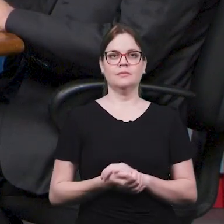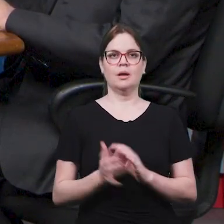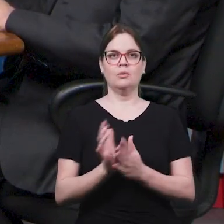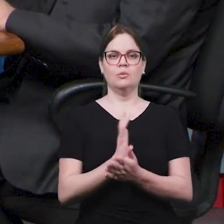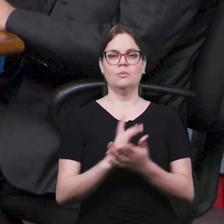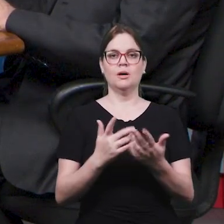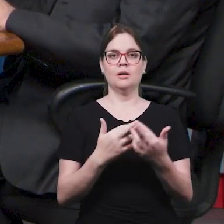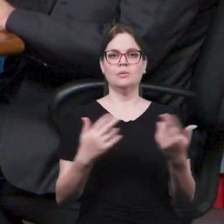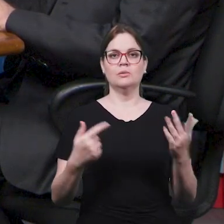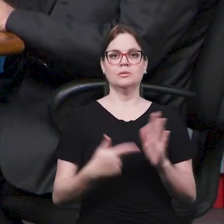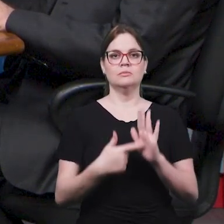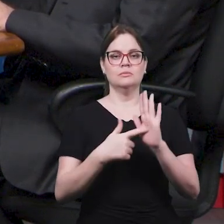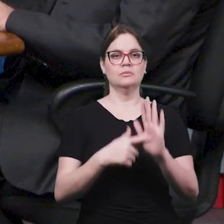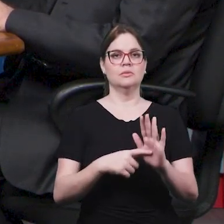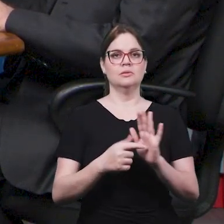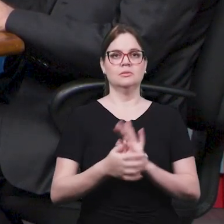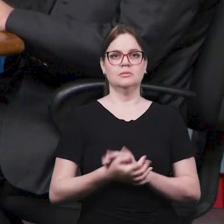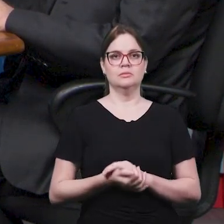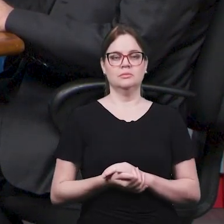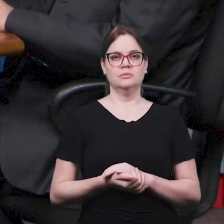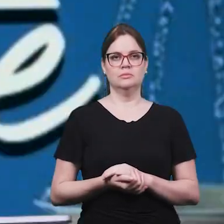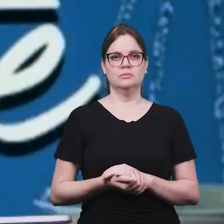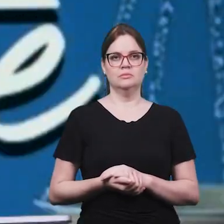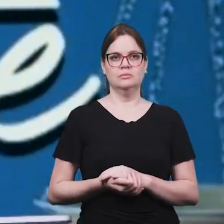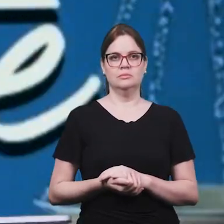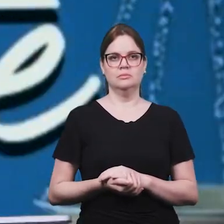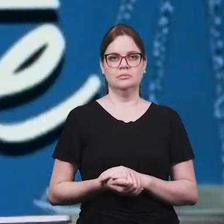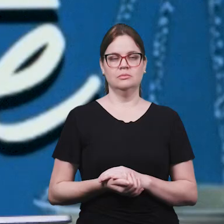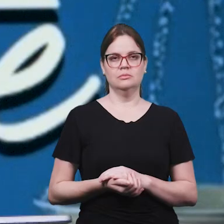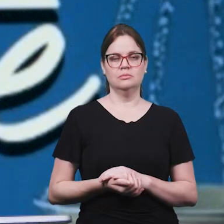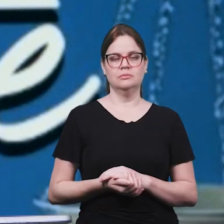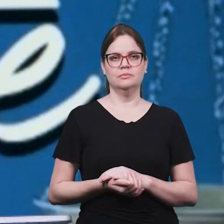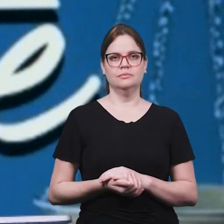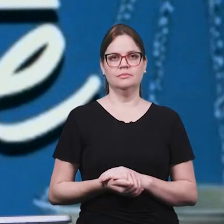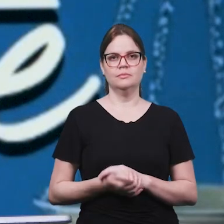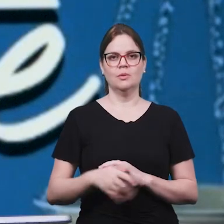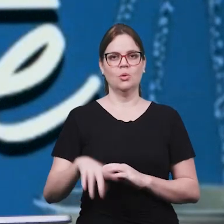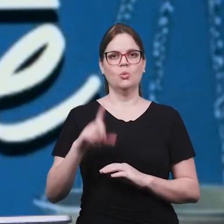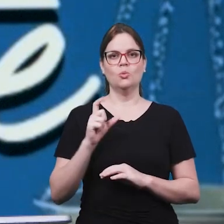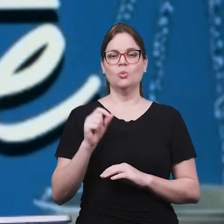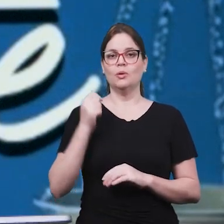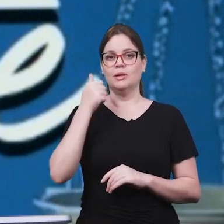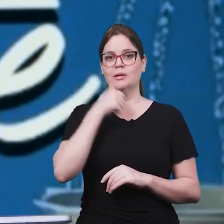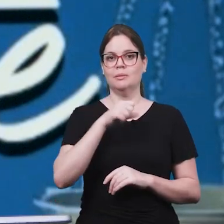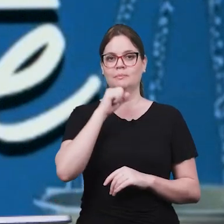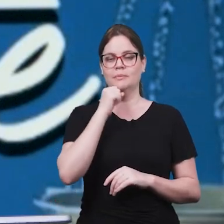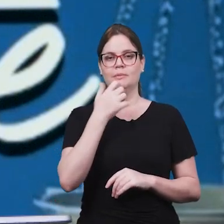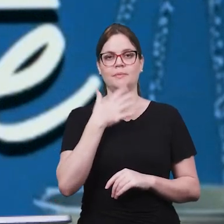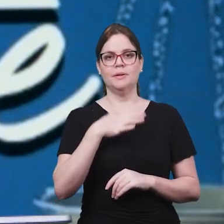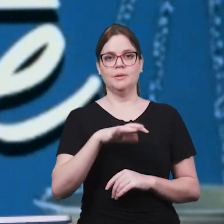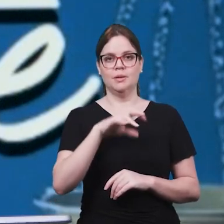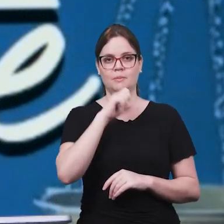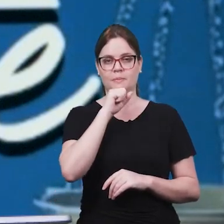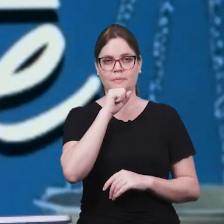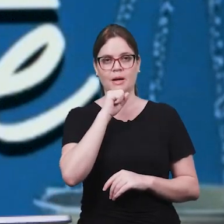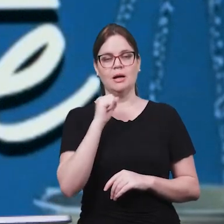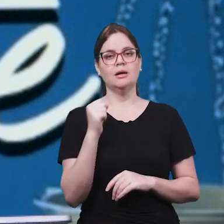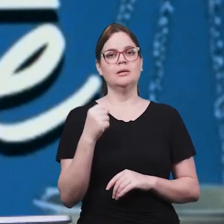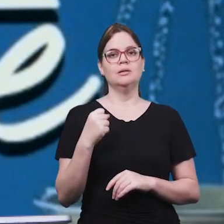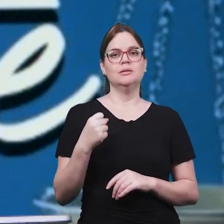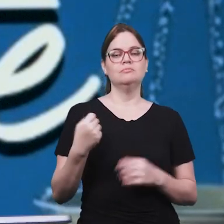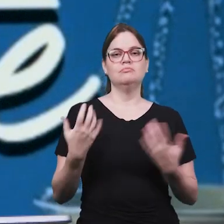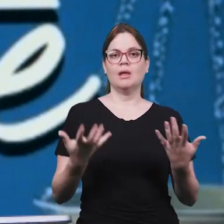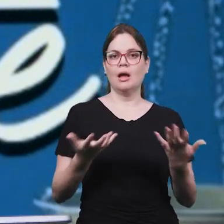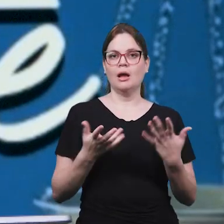coisa relacionada ainda com aquilo que é a expectativa dos pais com relação às